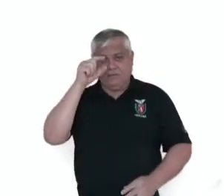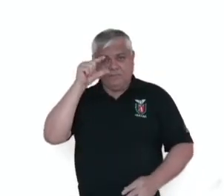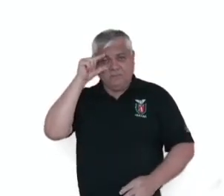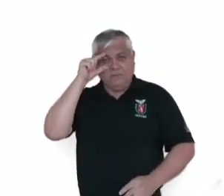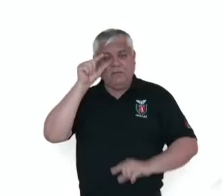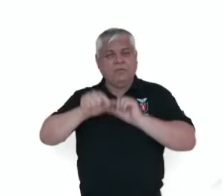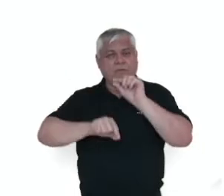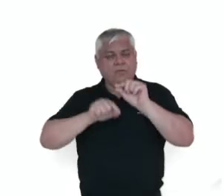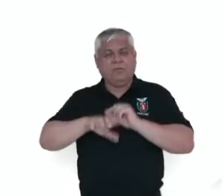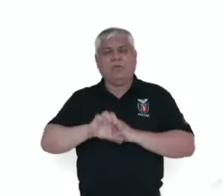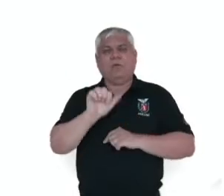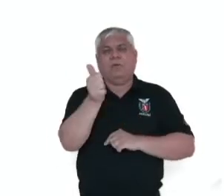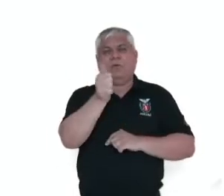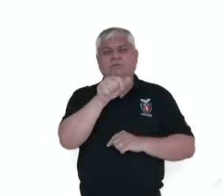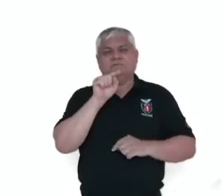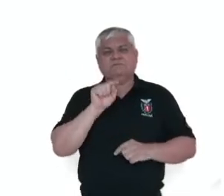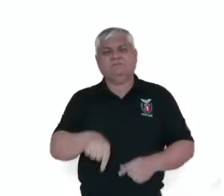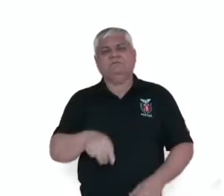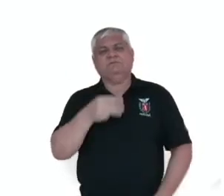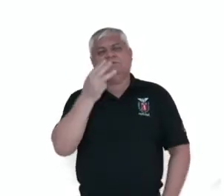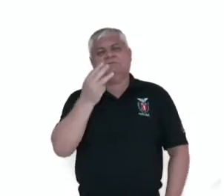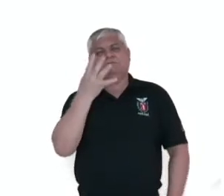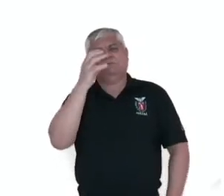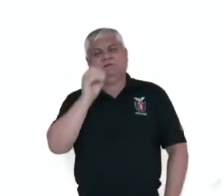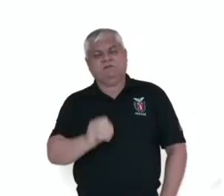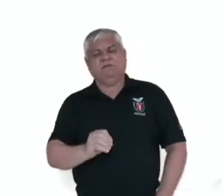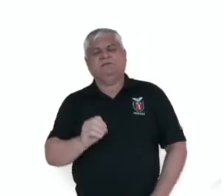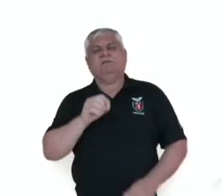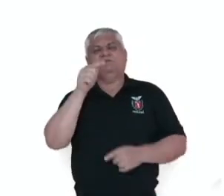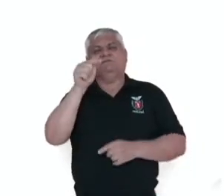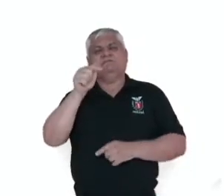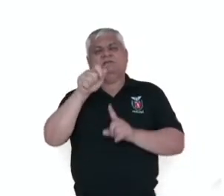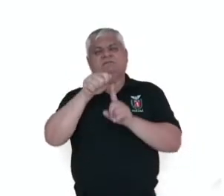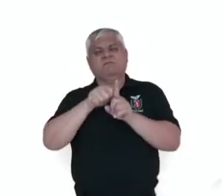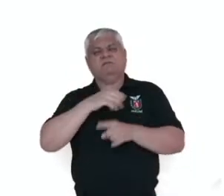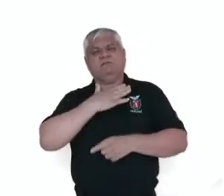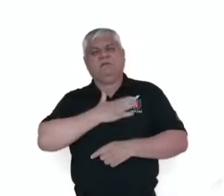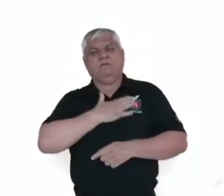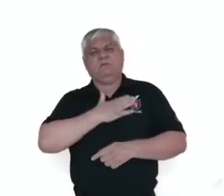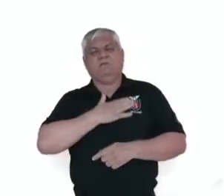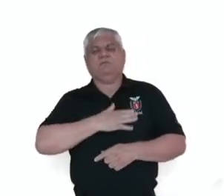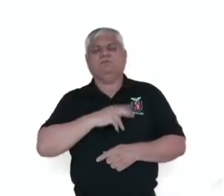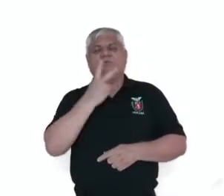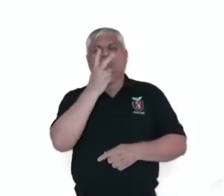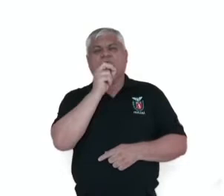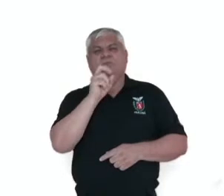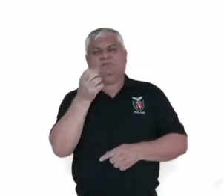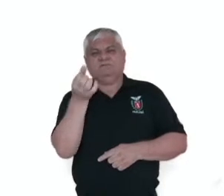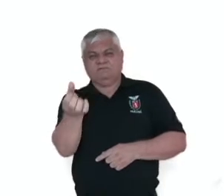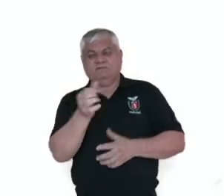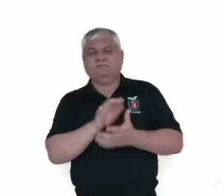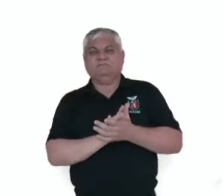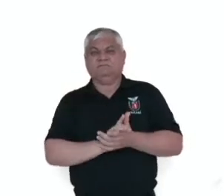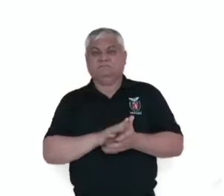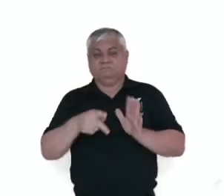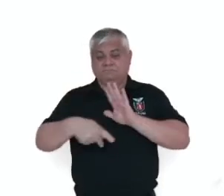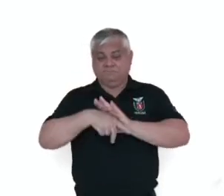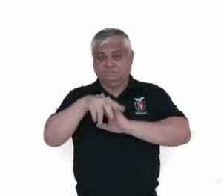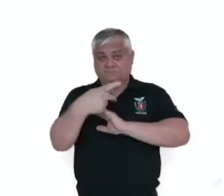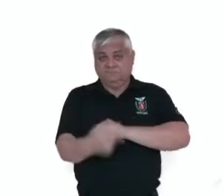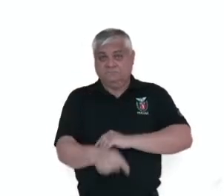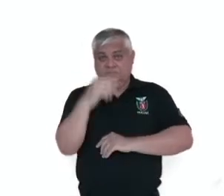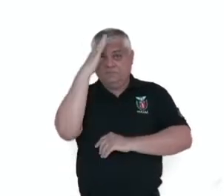é a Lei 11.340, de 7 de agosto de 2006. No Brasil, essa lei é a principal